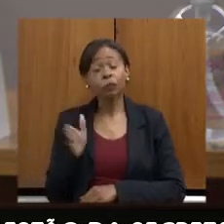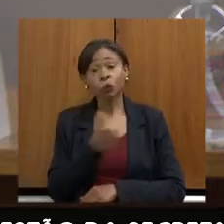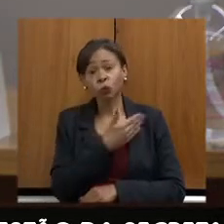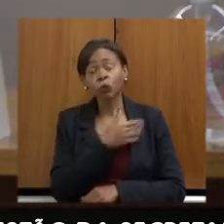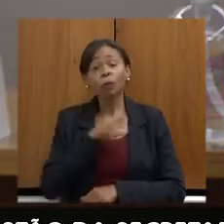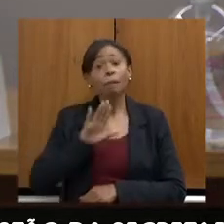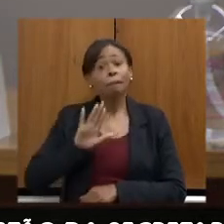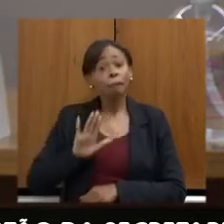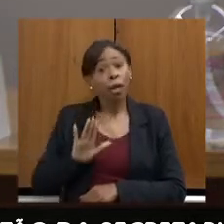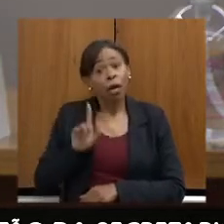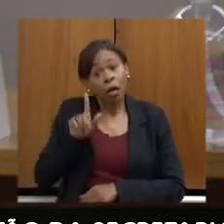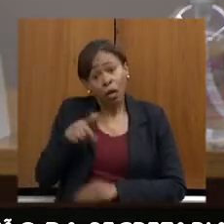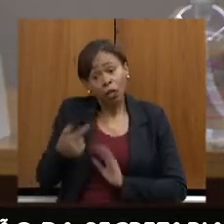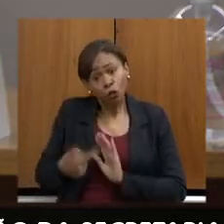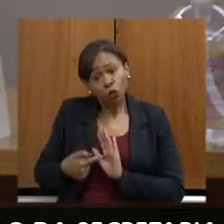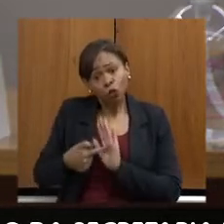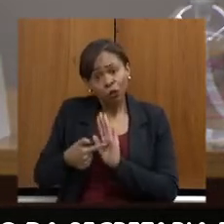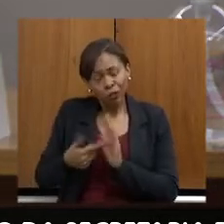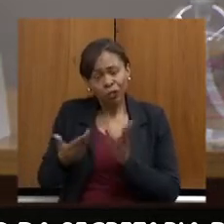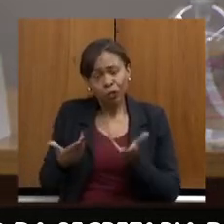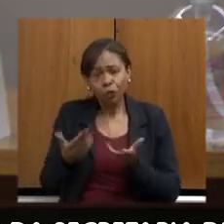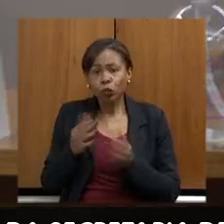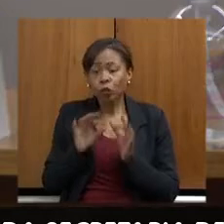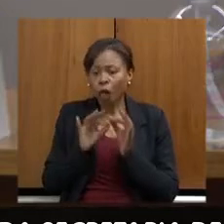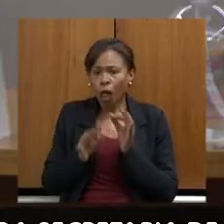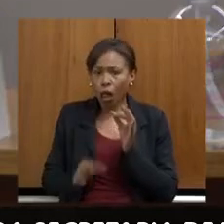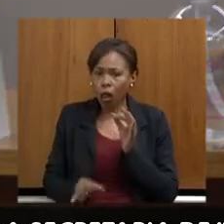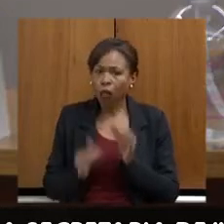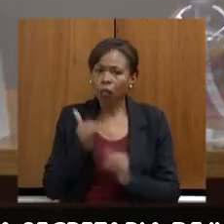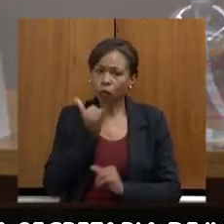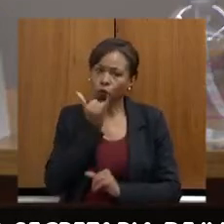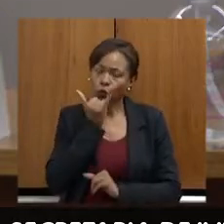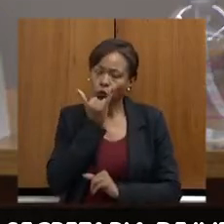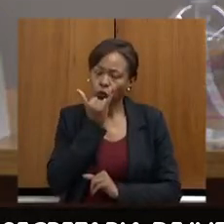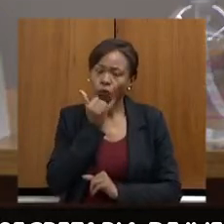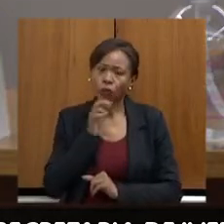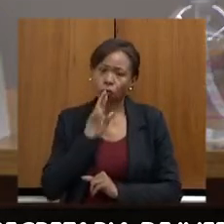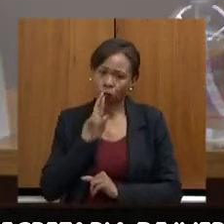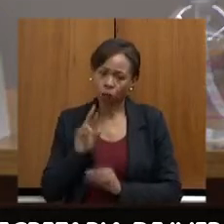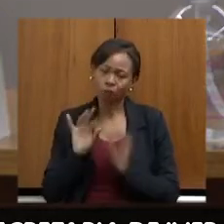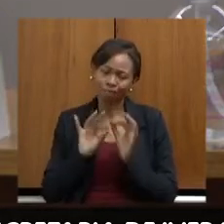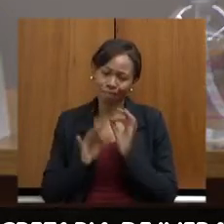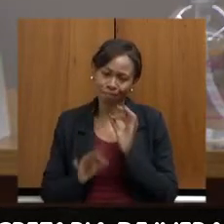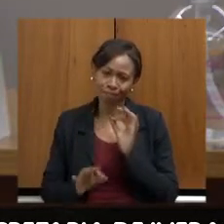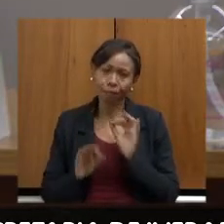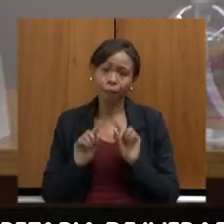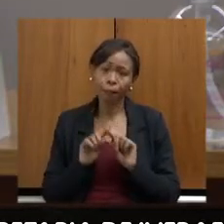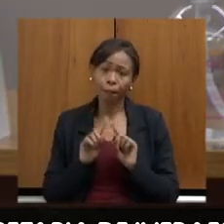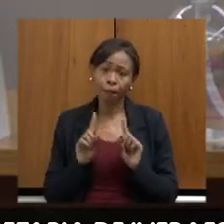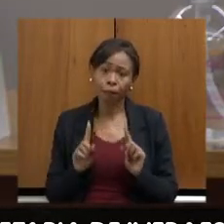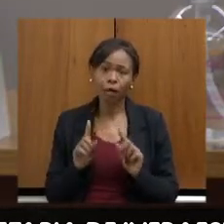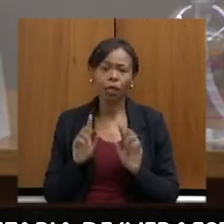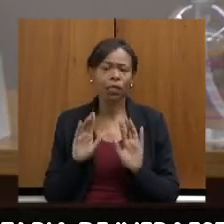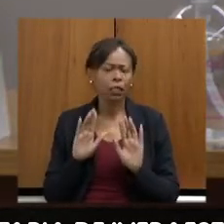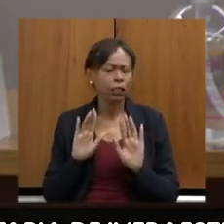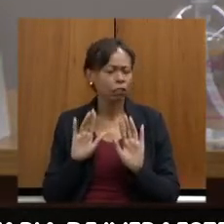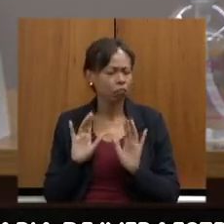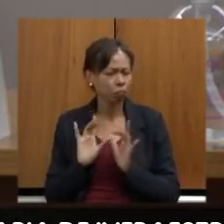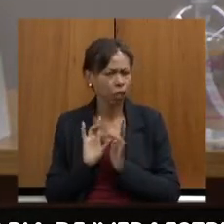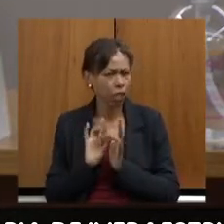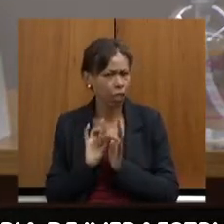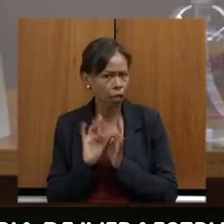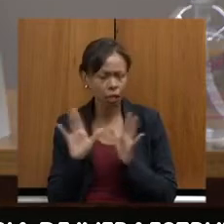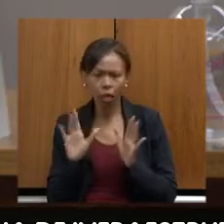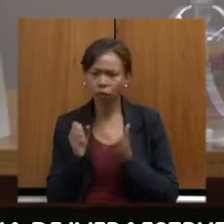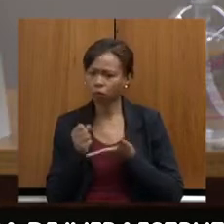queria senhora me desculpa ter me entendido aqui na resposta mas a gente fica sem por cento à disposição